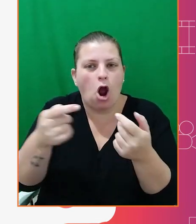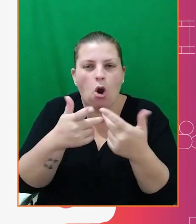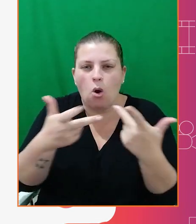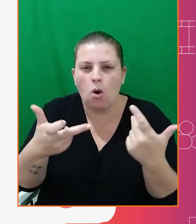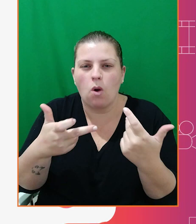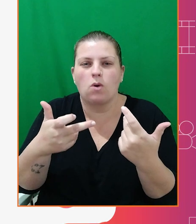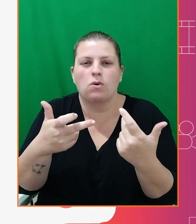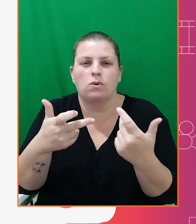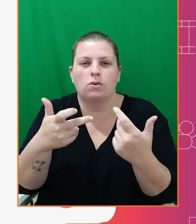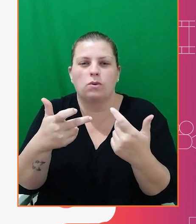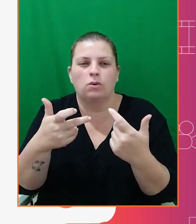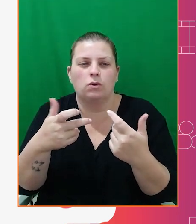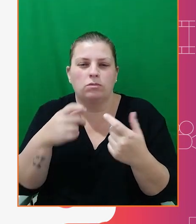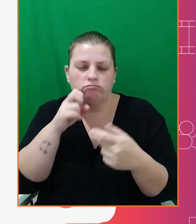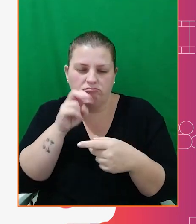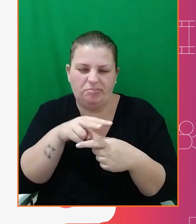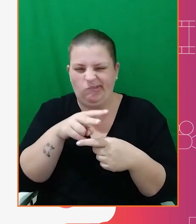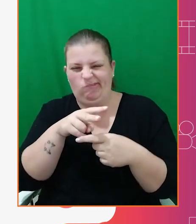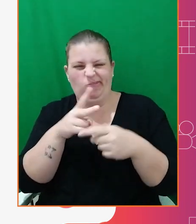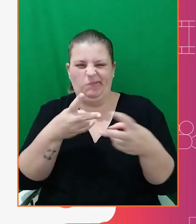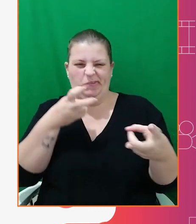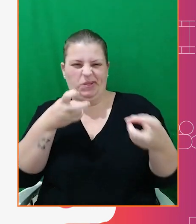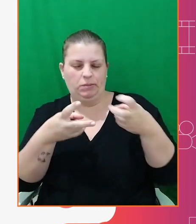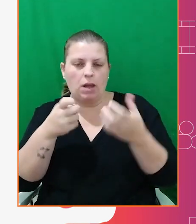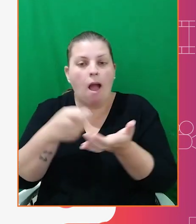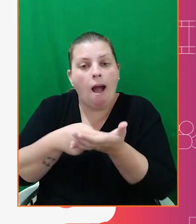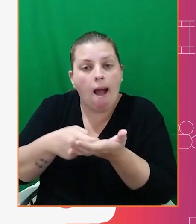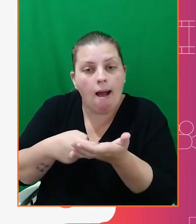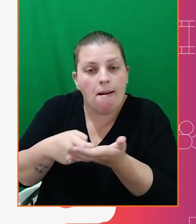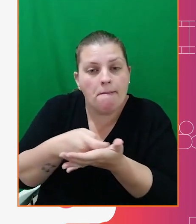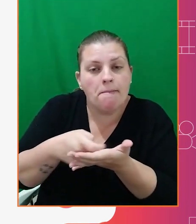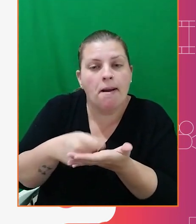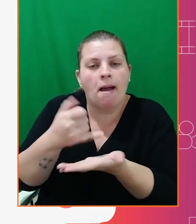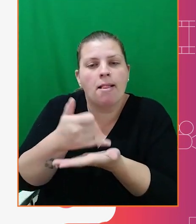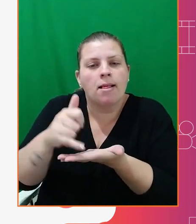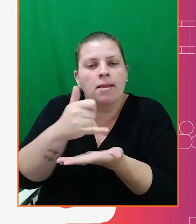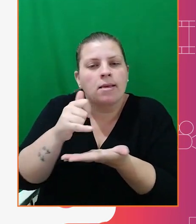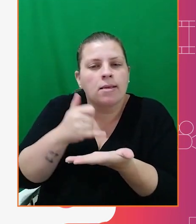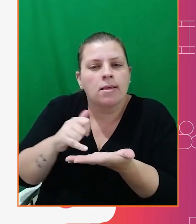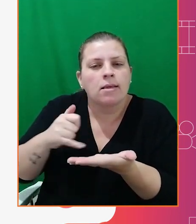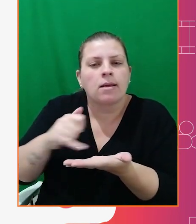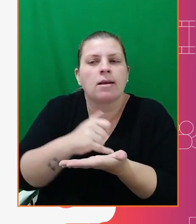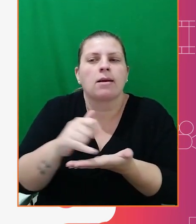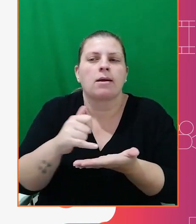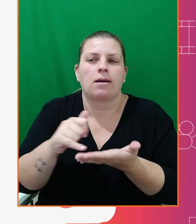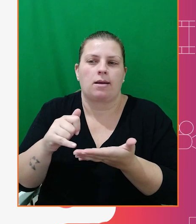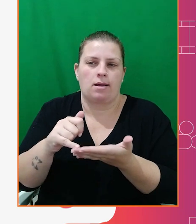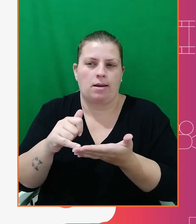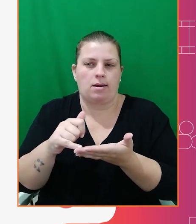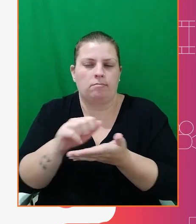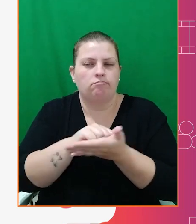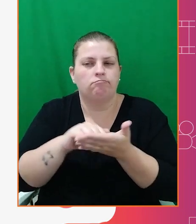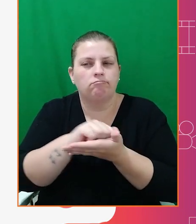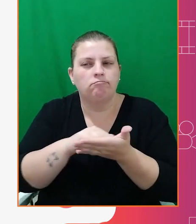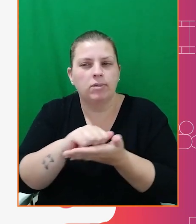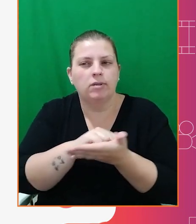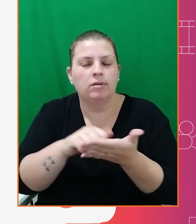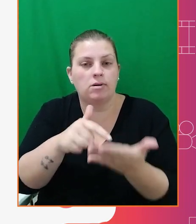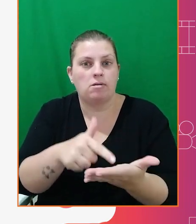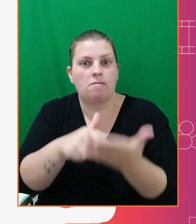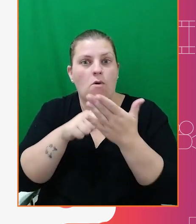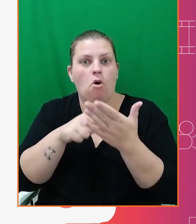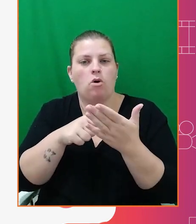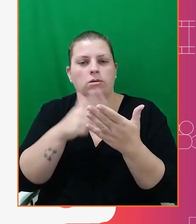totalmente usadas, como eu apaguei as linhas que tinham aqui em cima ou aqui. Isso também dá uma sensação de luz